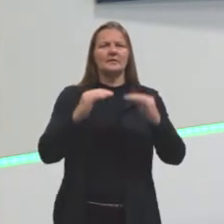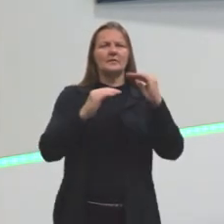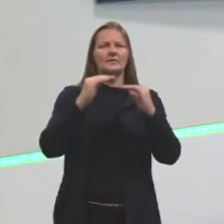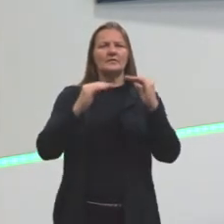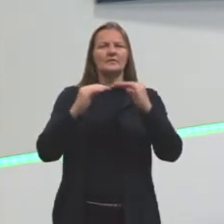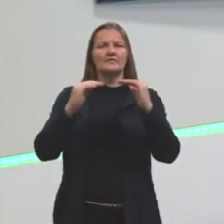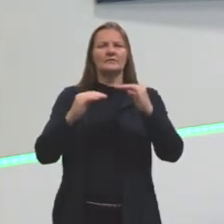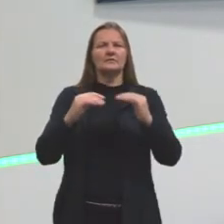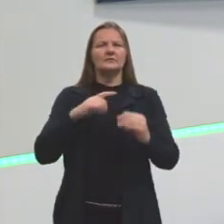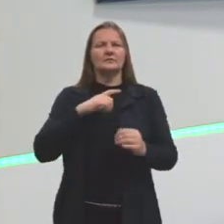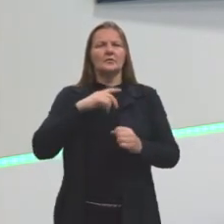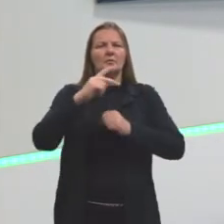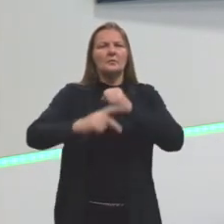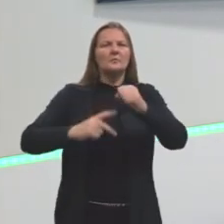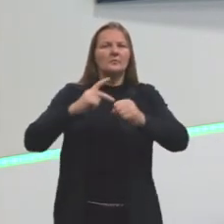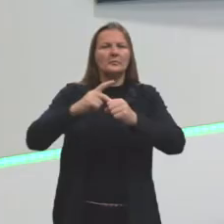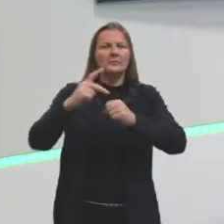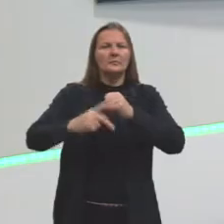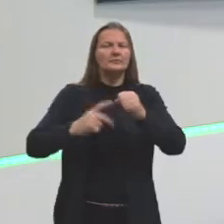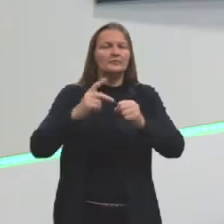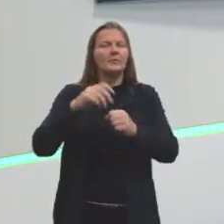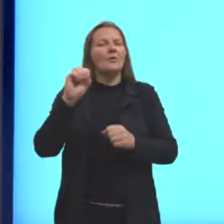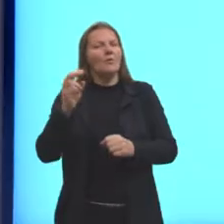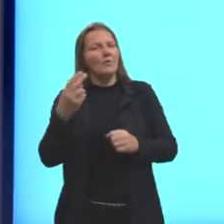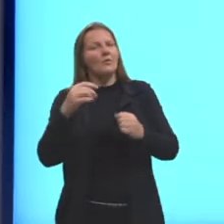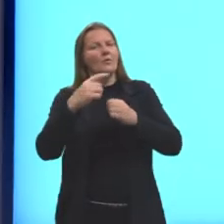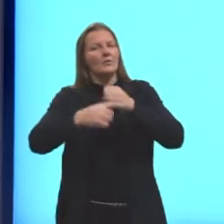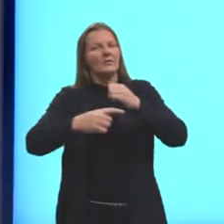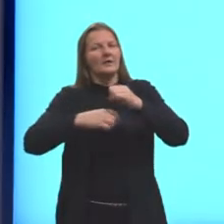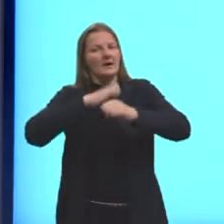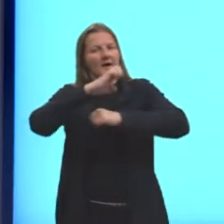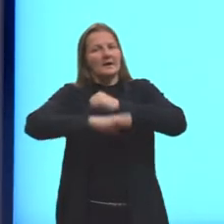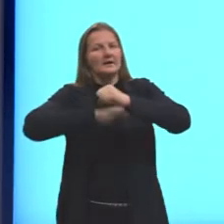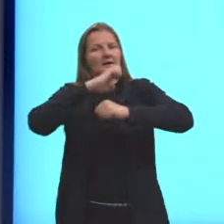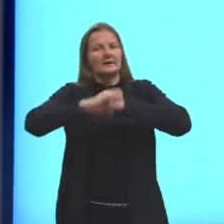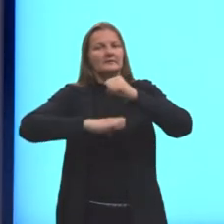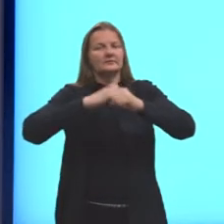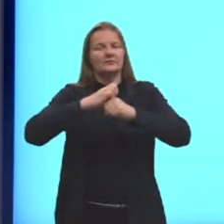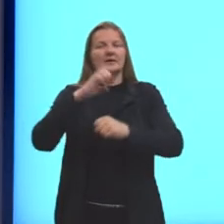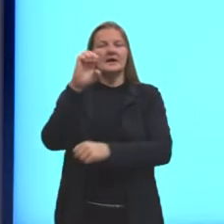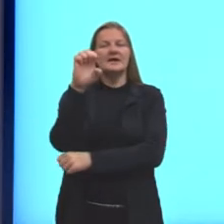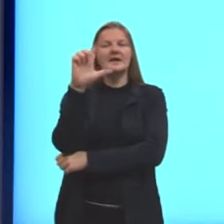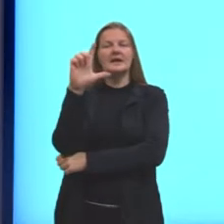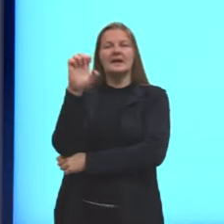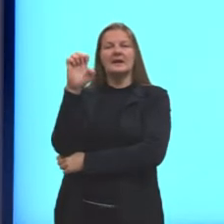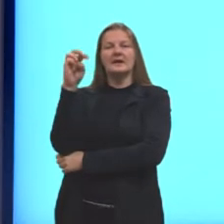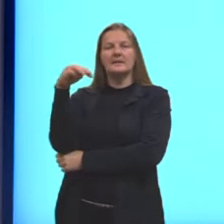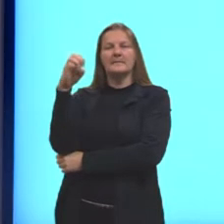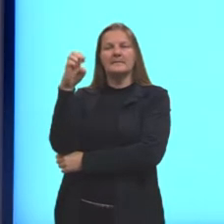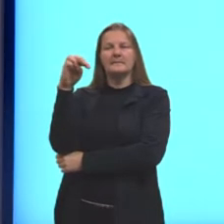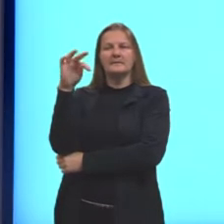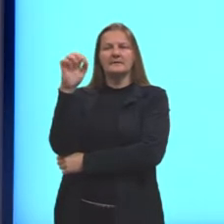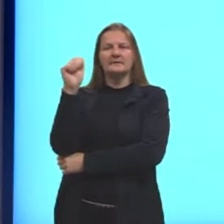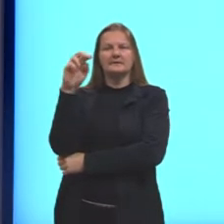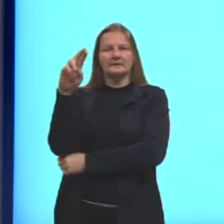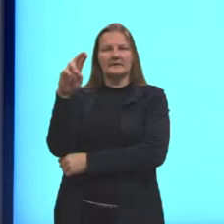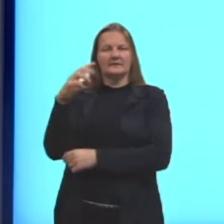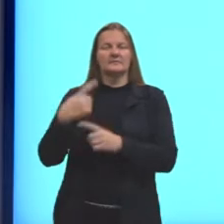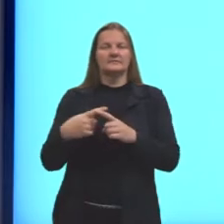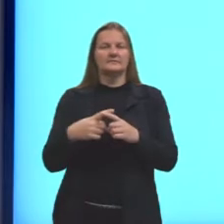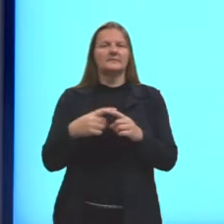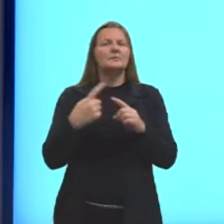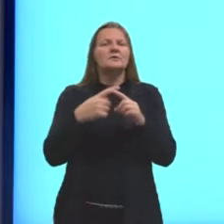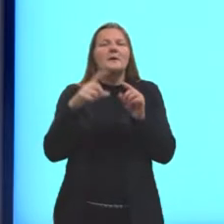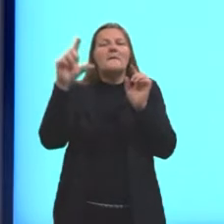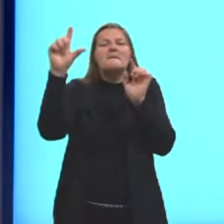elétrica de um próton ou de um elétron é denominada carga elementar Pois é o